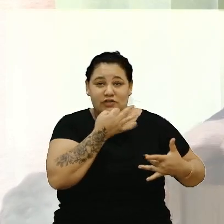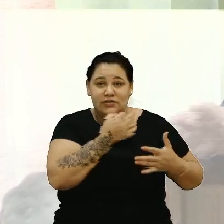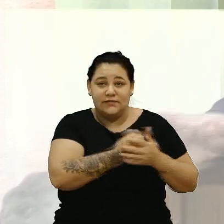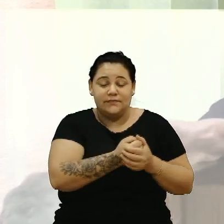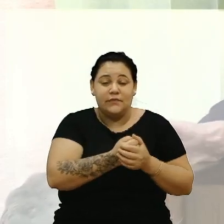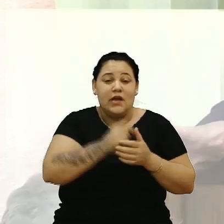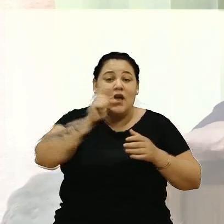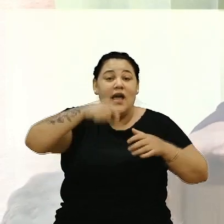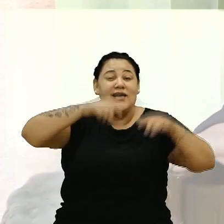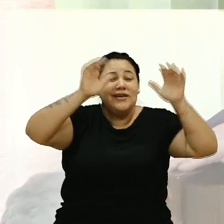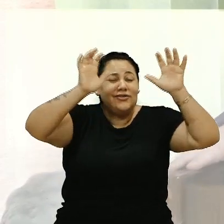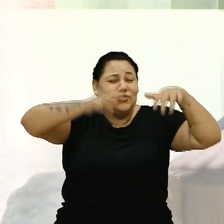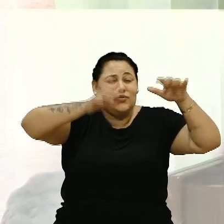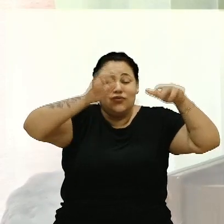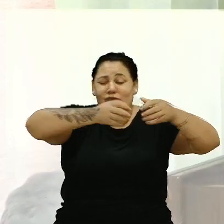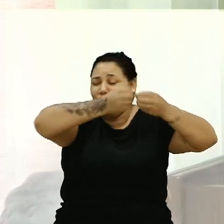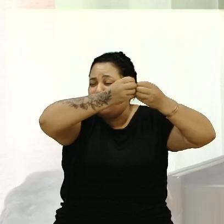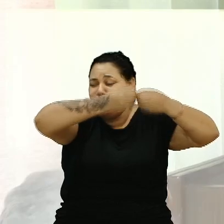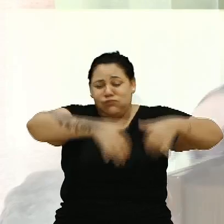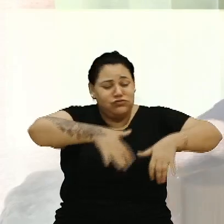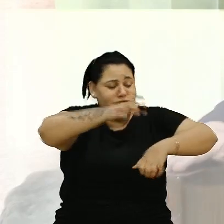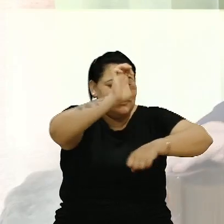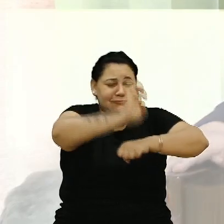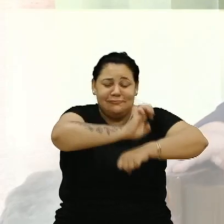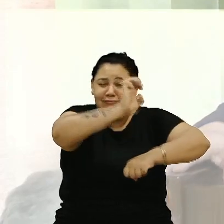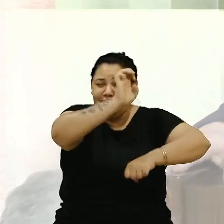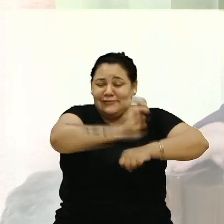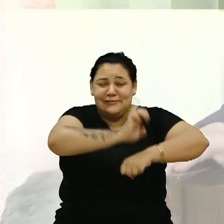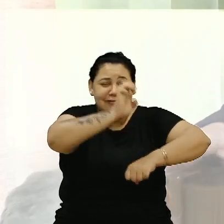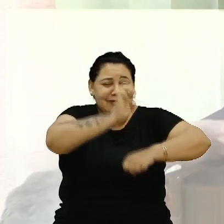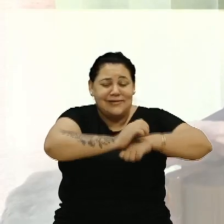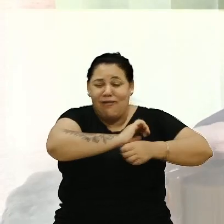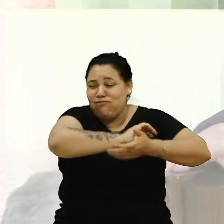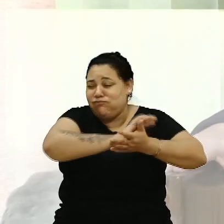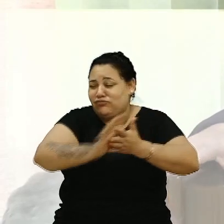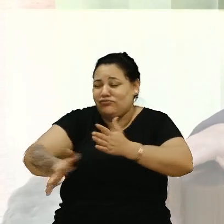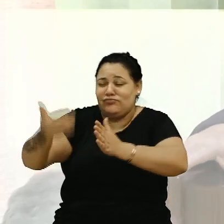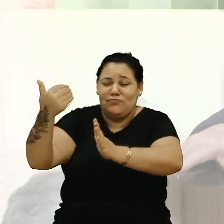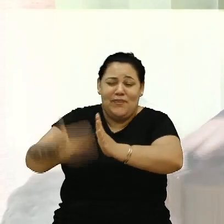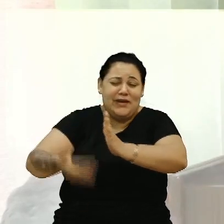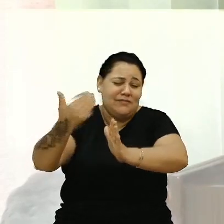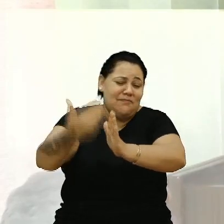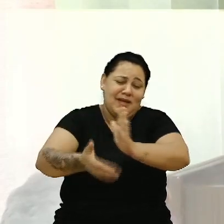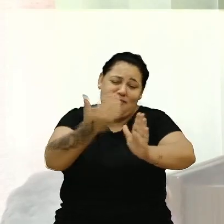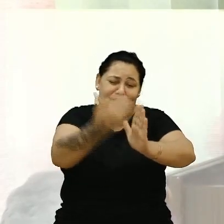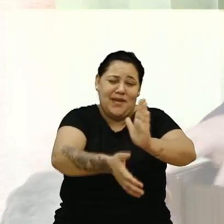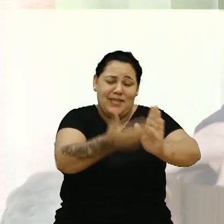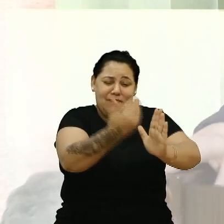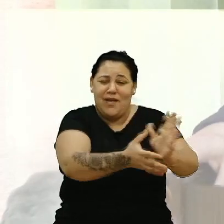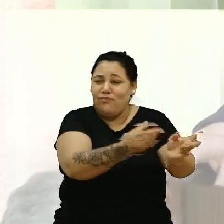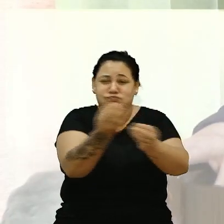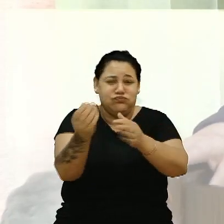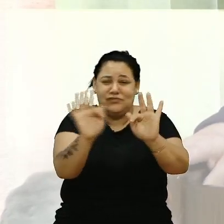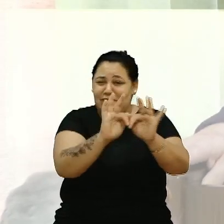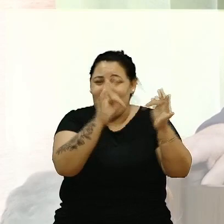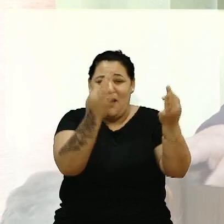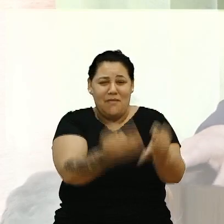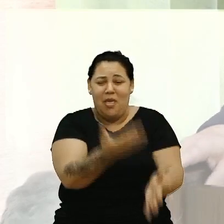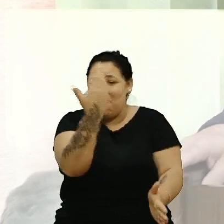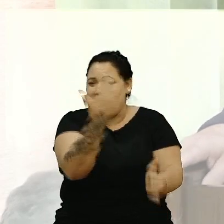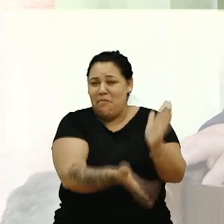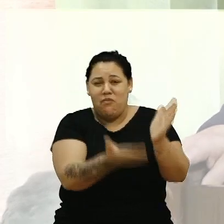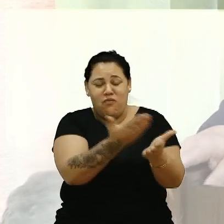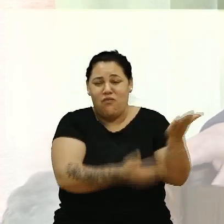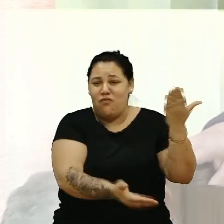chuvas assolaram o estado, causaram danos devastadores, perdas irreparáveis a inúmeras famílias. E em meio a